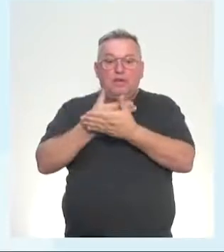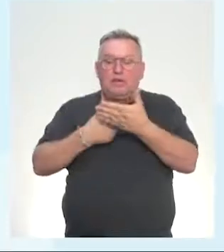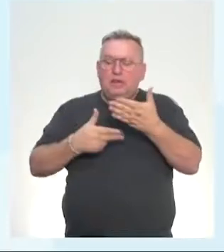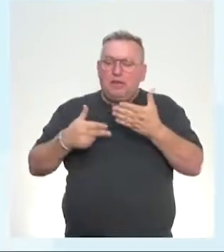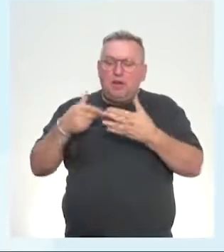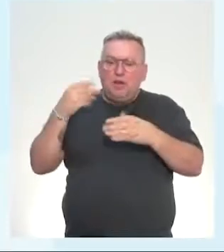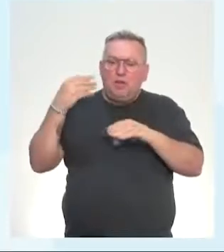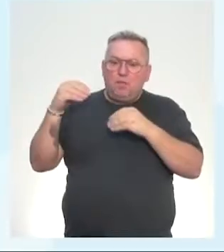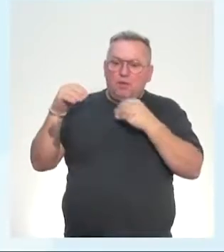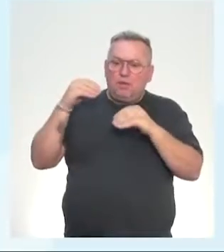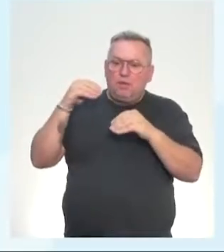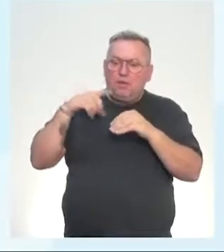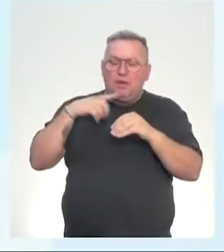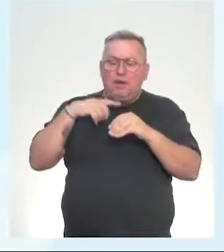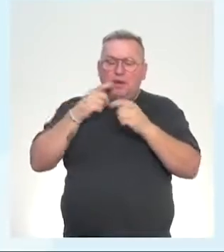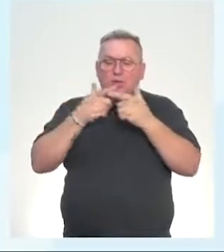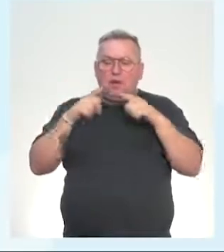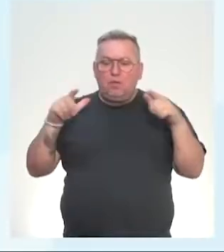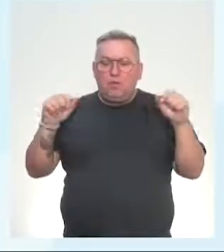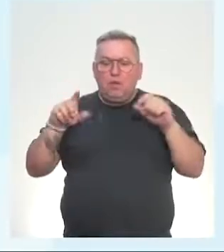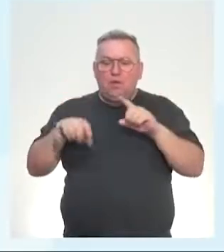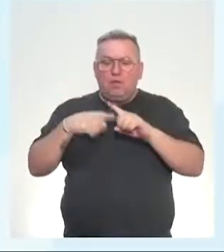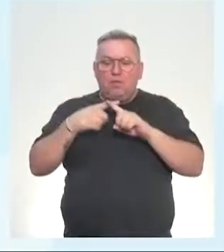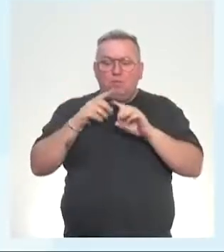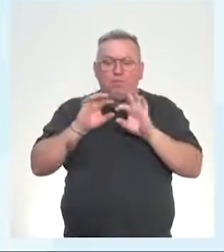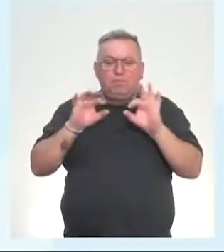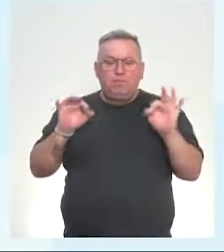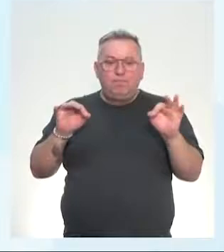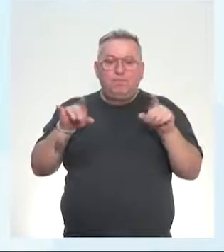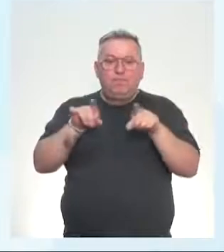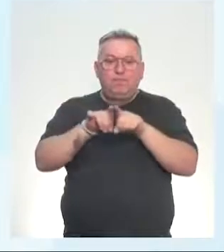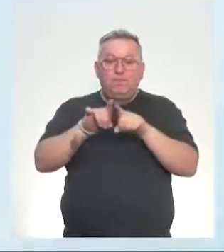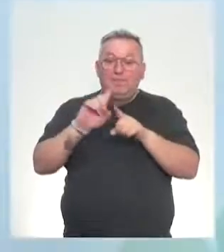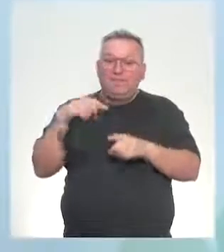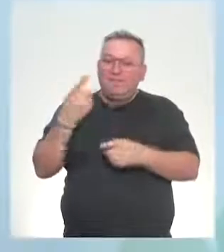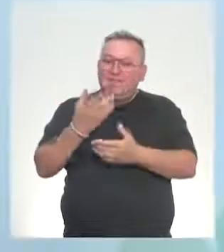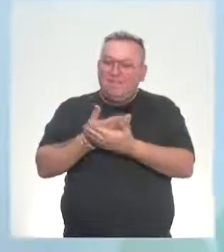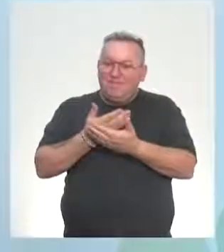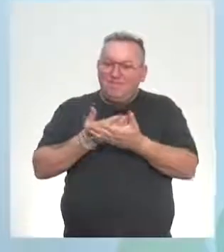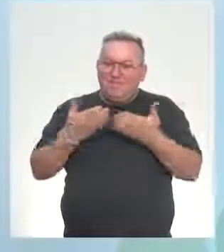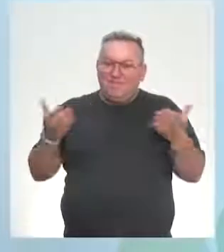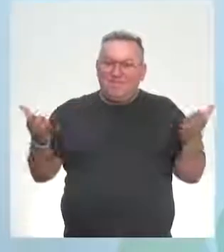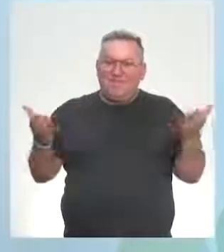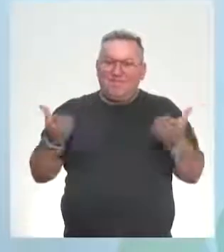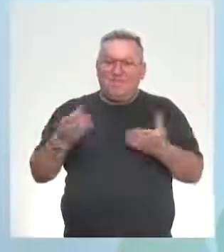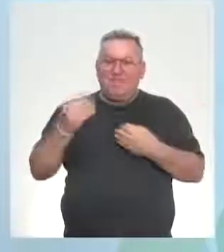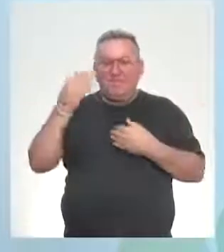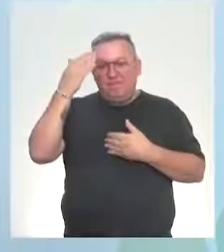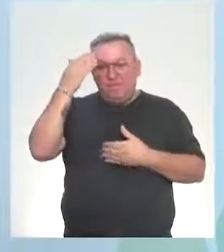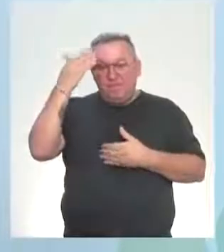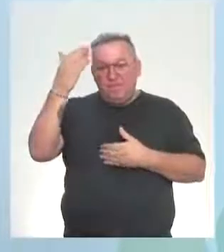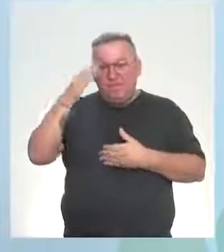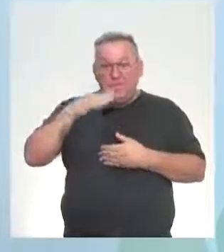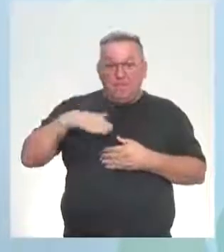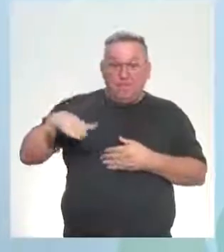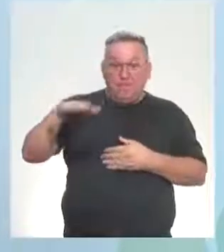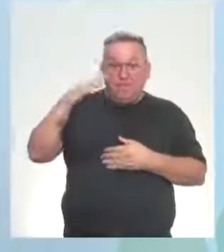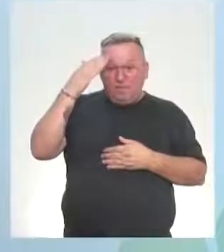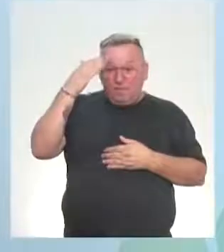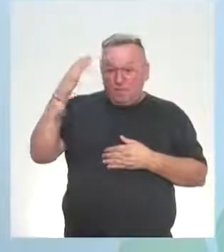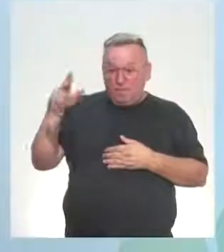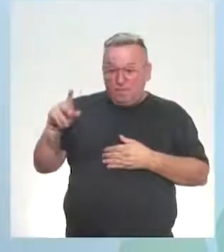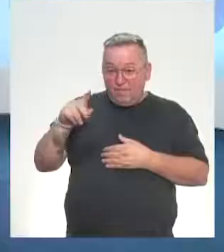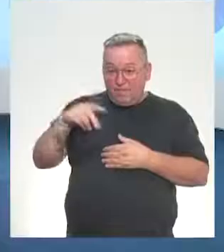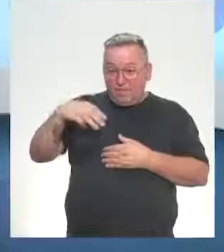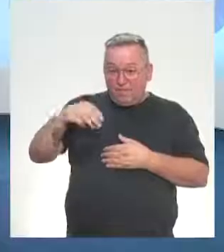que às vezes tem uma linguagem mais informal dentro do contexto. Essa foi nossa aula de hoje. Então, muito obrigada a todos, obrigada,